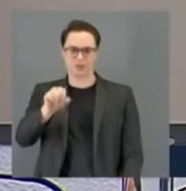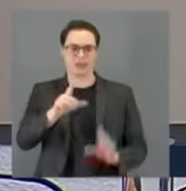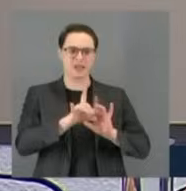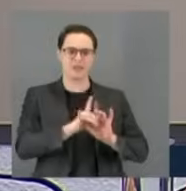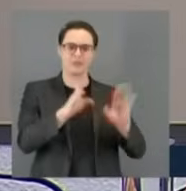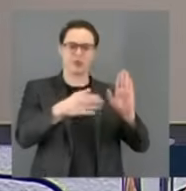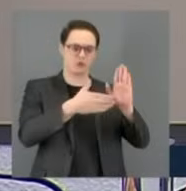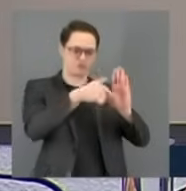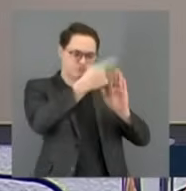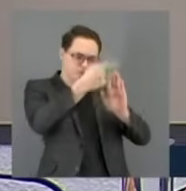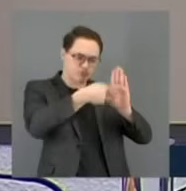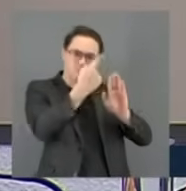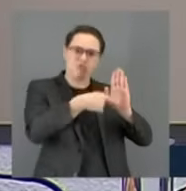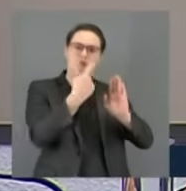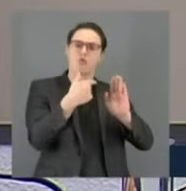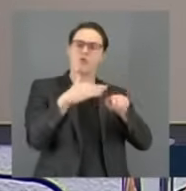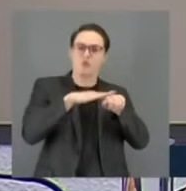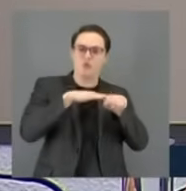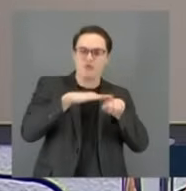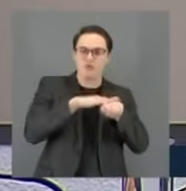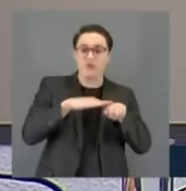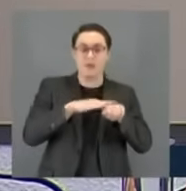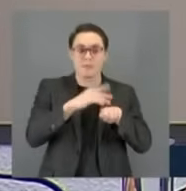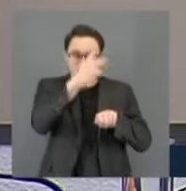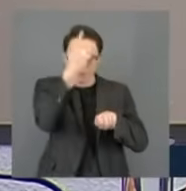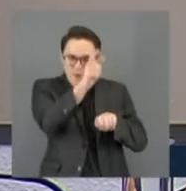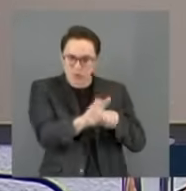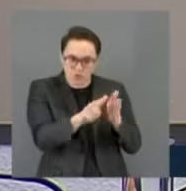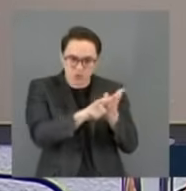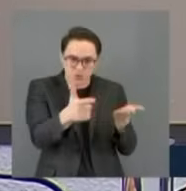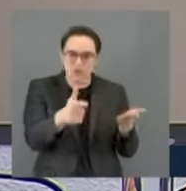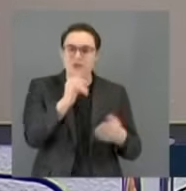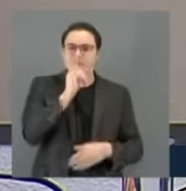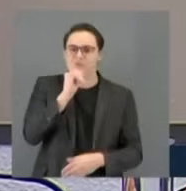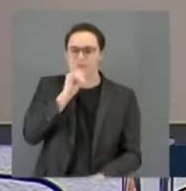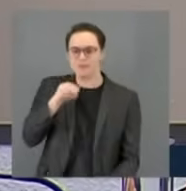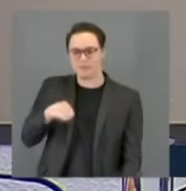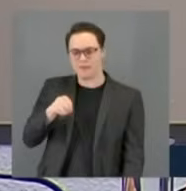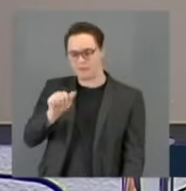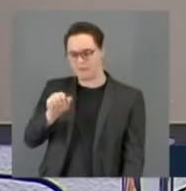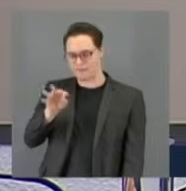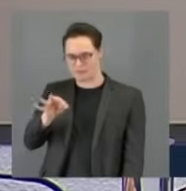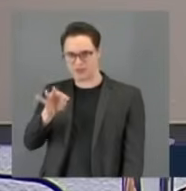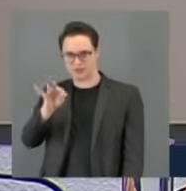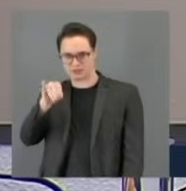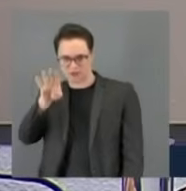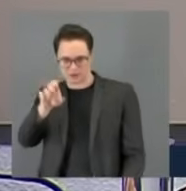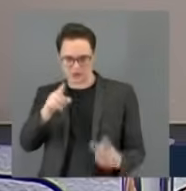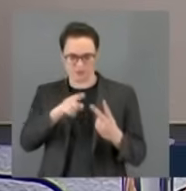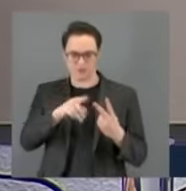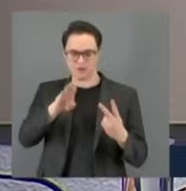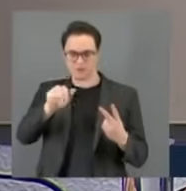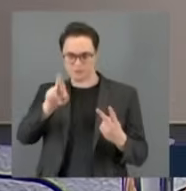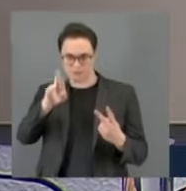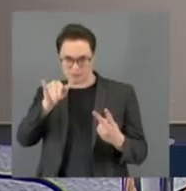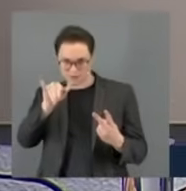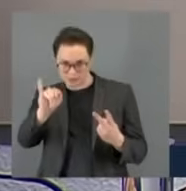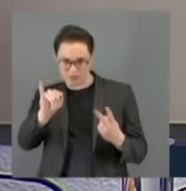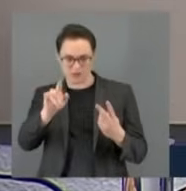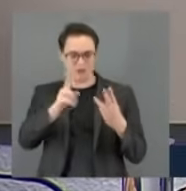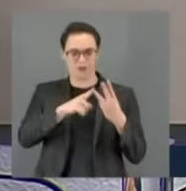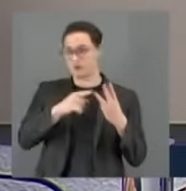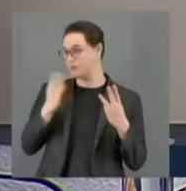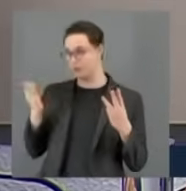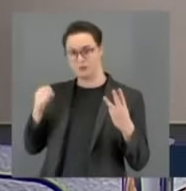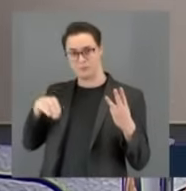para jornalistas investigativos, grandes jornalistas investigativos como Matt Taibbi, Bari Weiss e o próprio